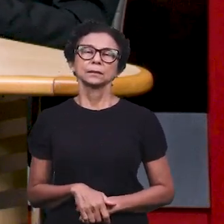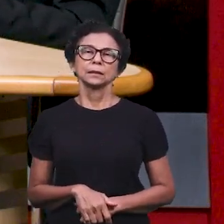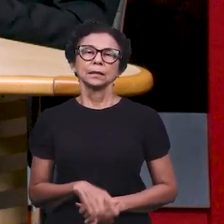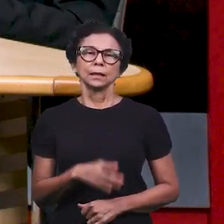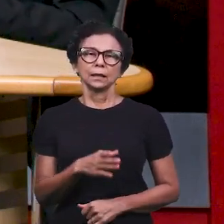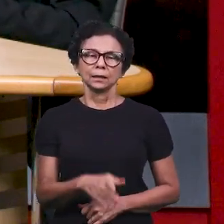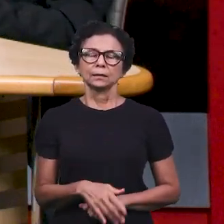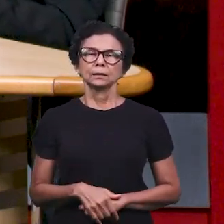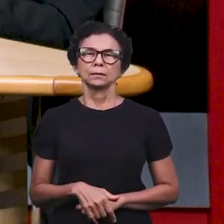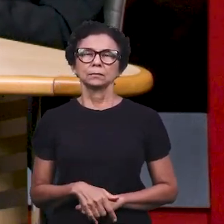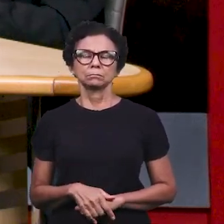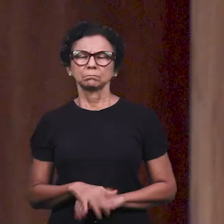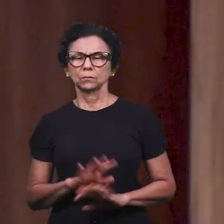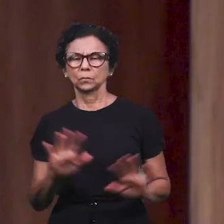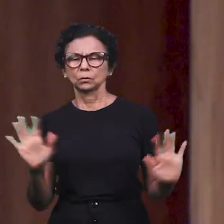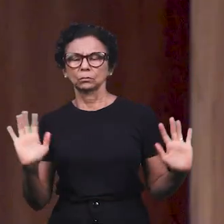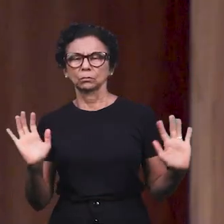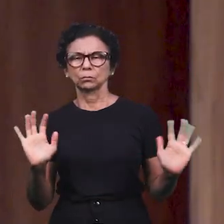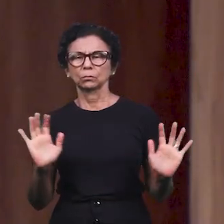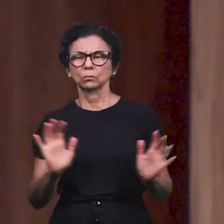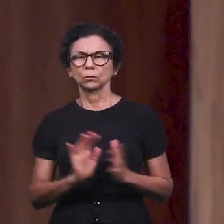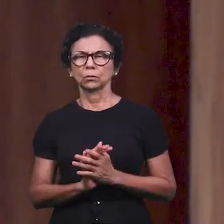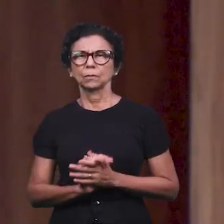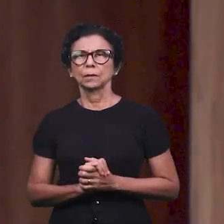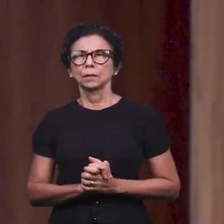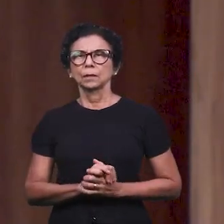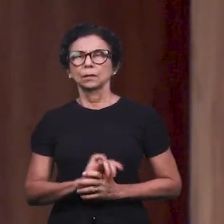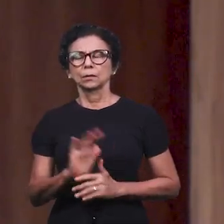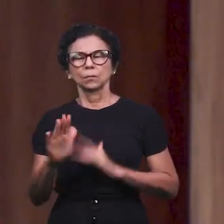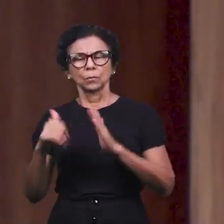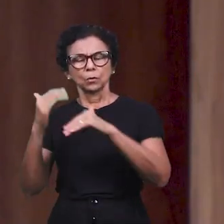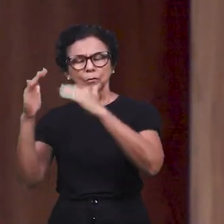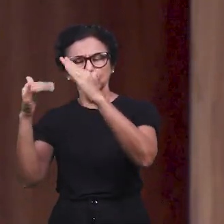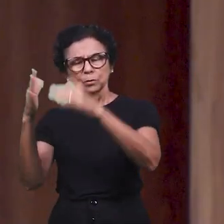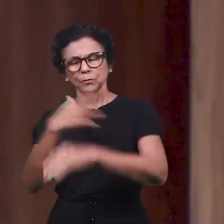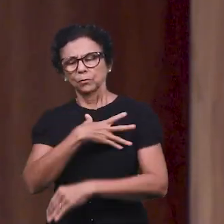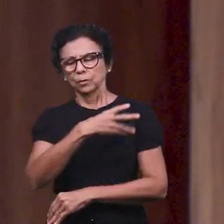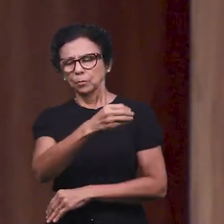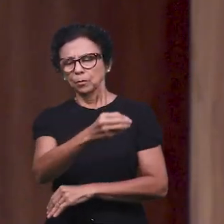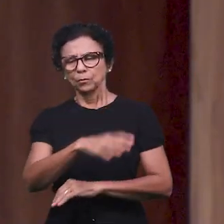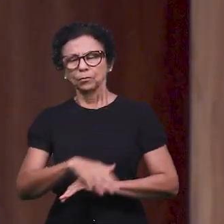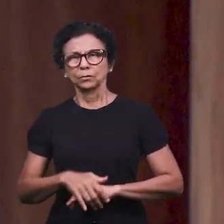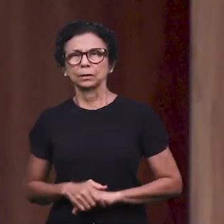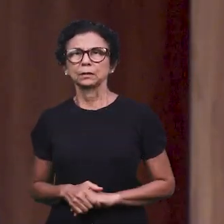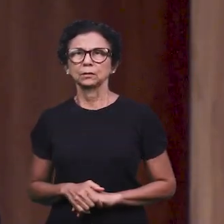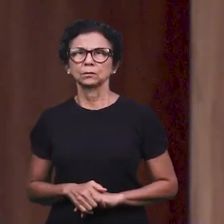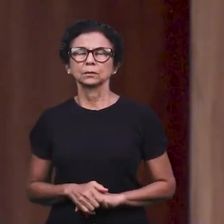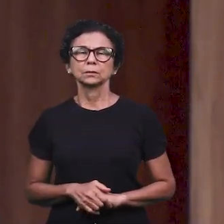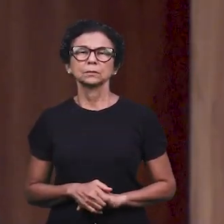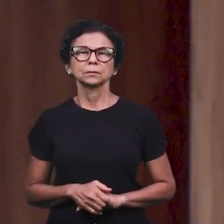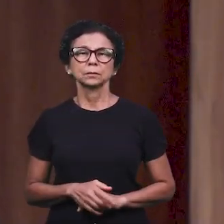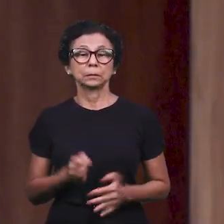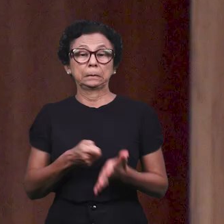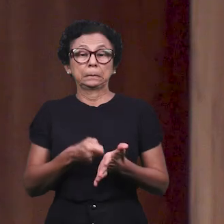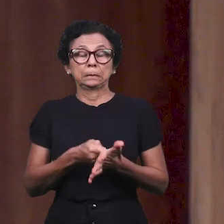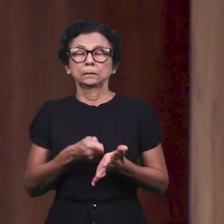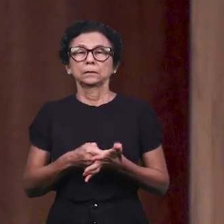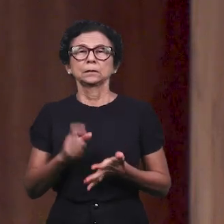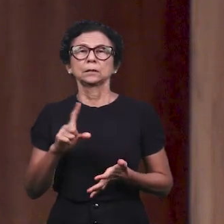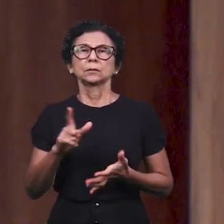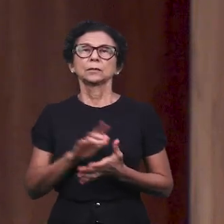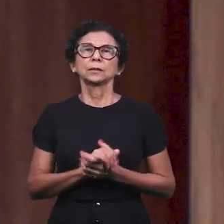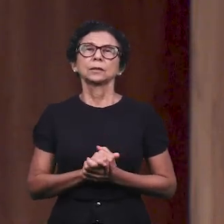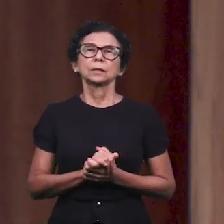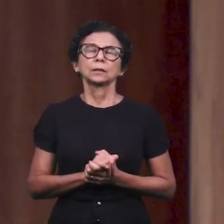desenvolver. Ele tinha esse cuidado, né? Não, ele protegia, de certa forma, para não ser sufocado. Sim. Eu lembro